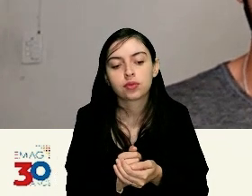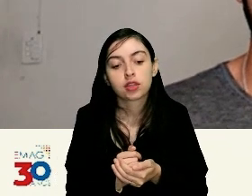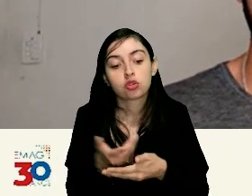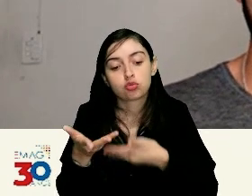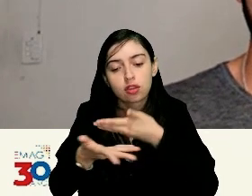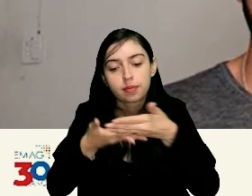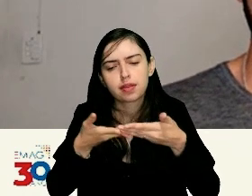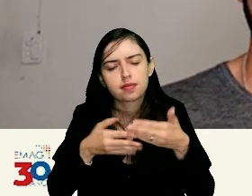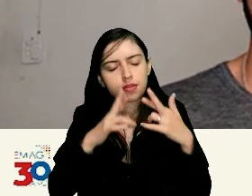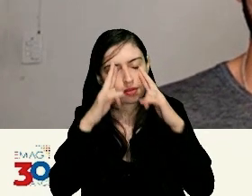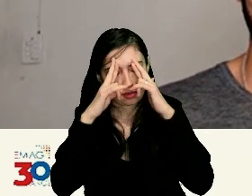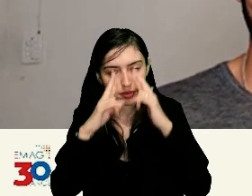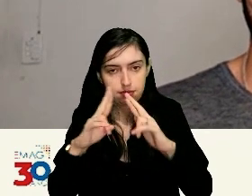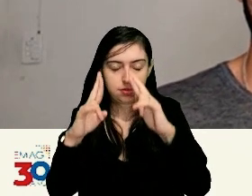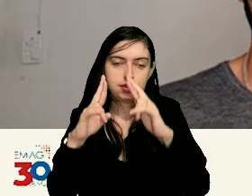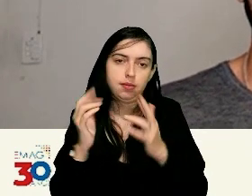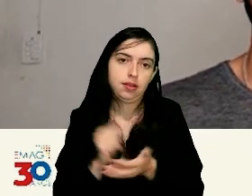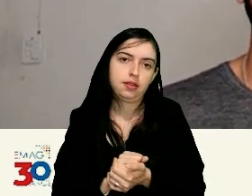responsabilidades.